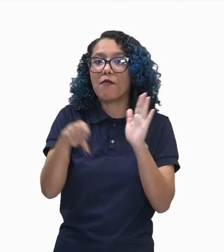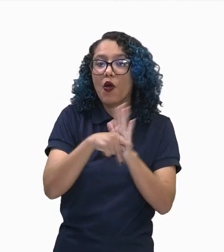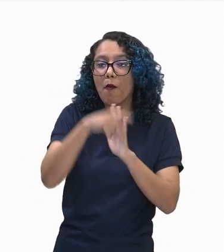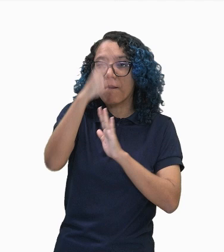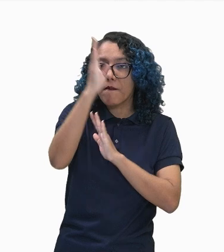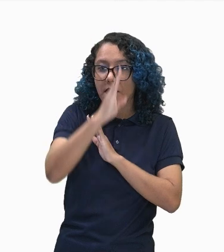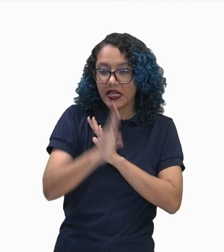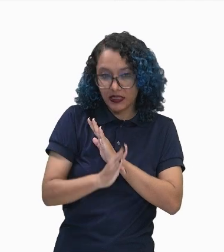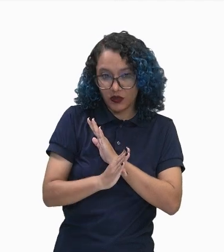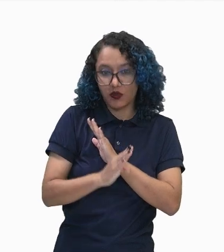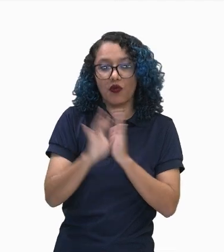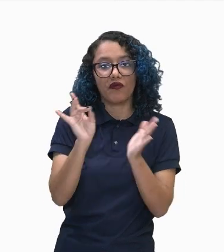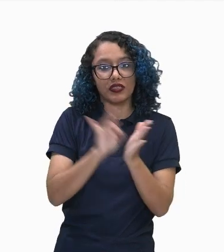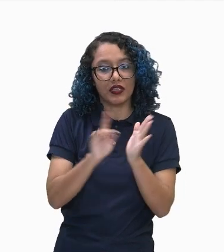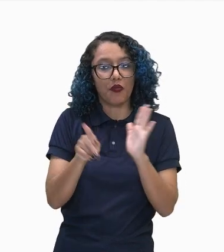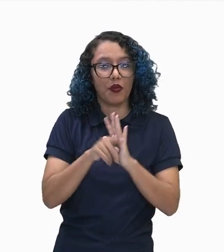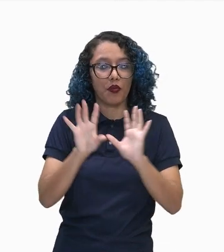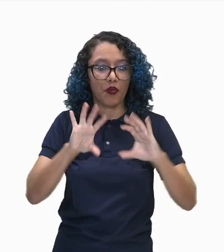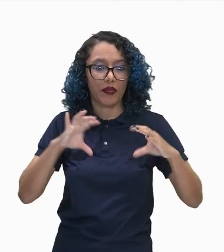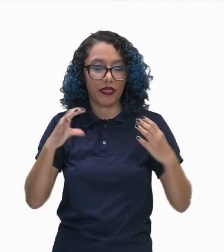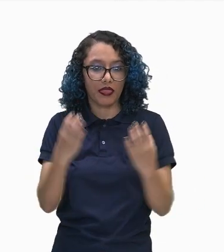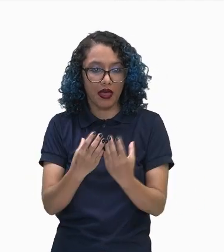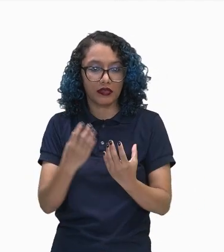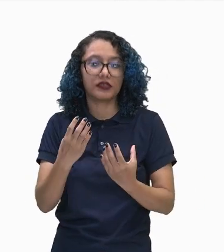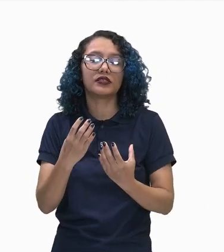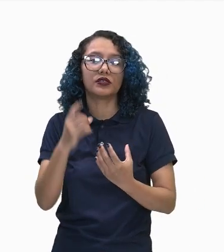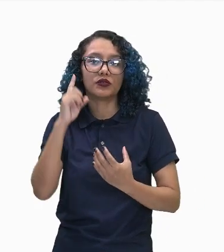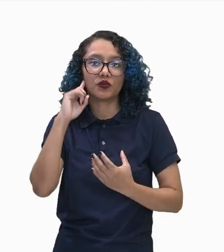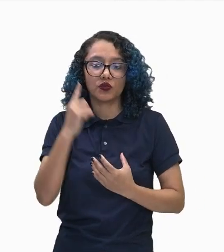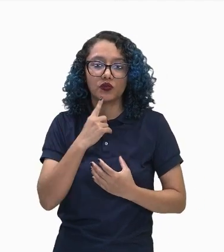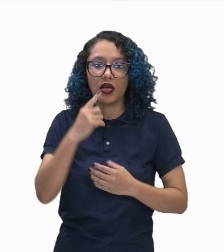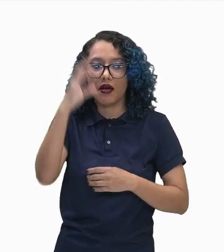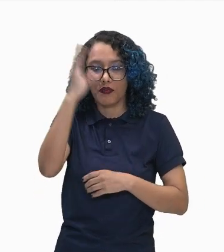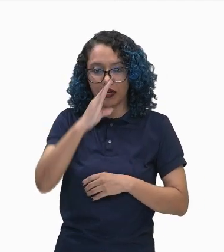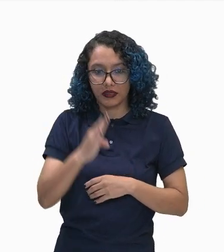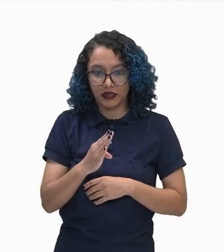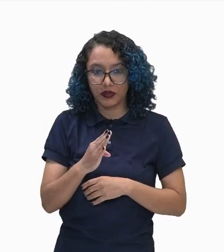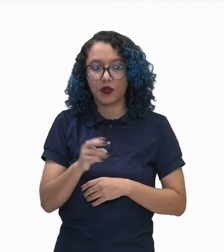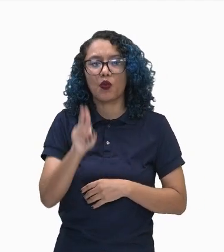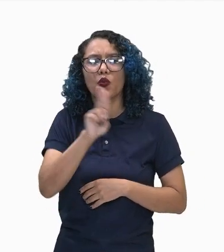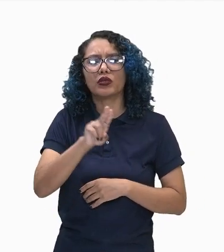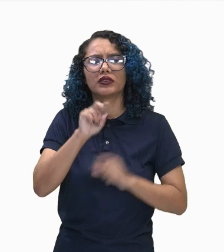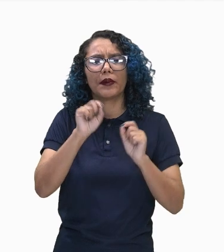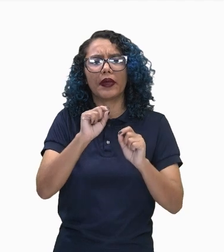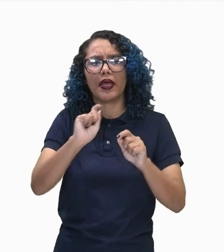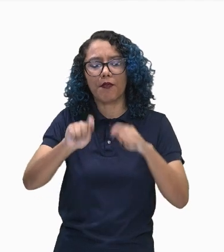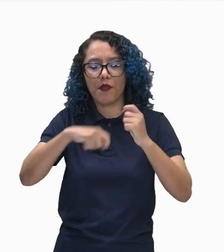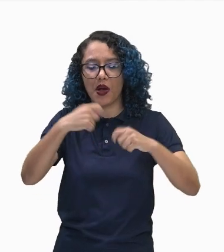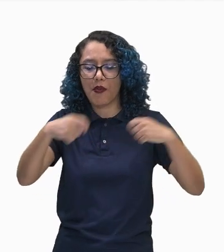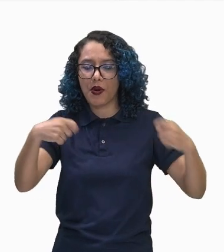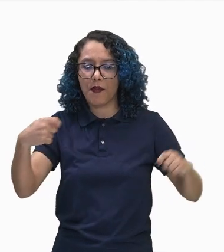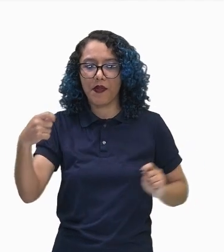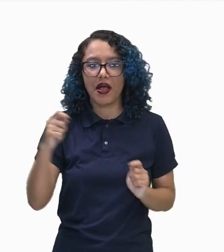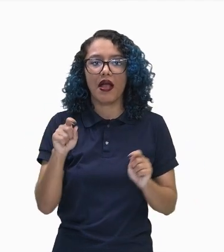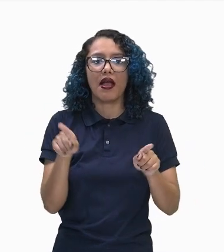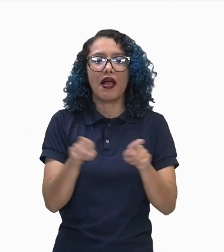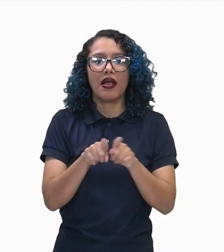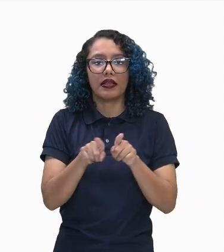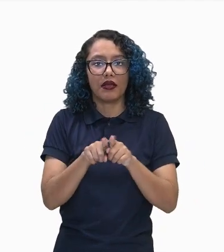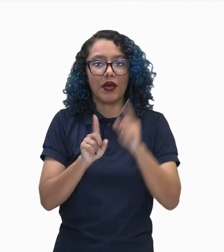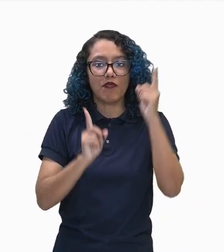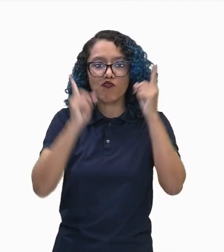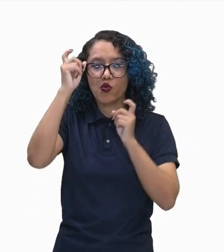Brasil. Ela recorre a sinais e expressões faciais e não a palavras.